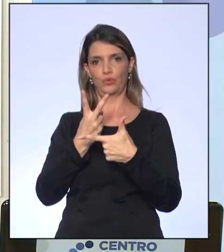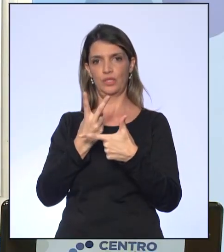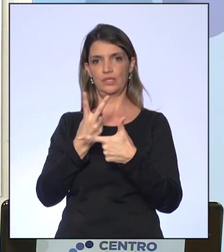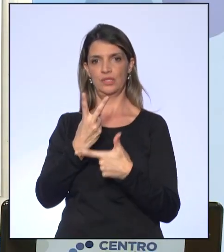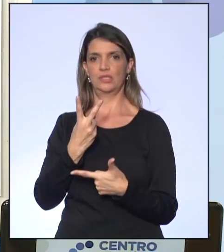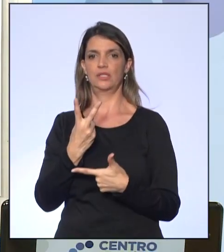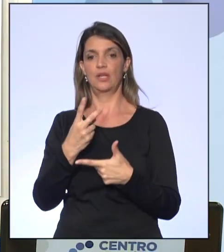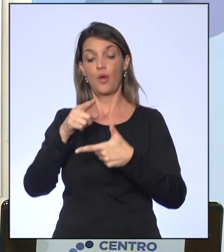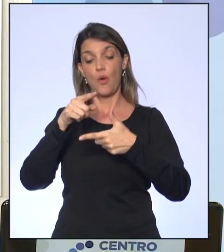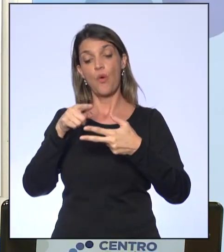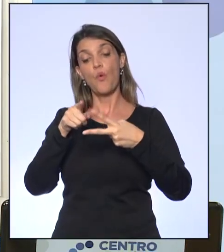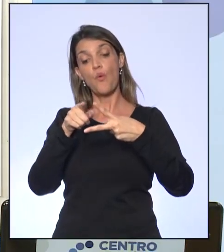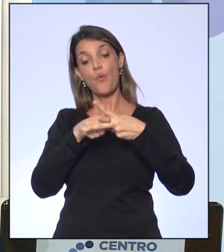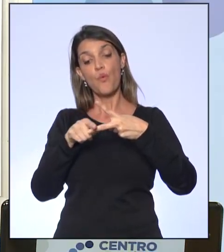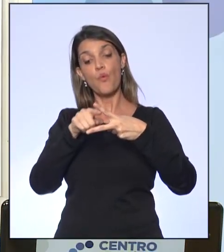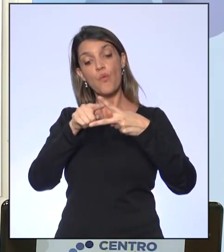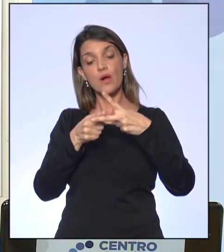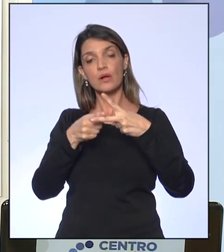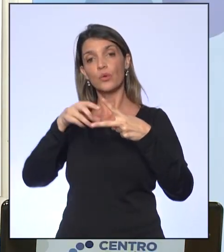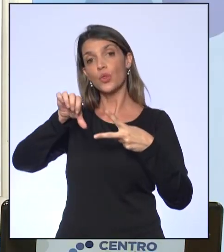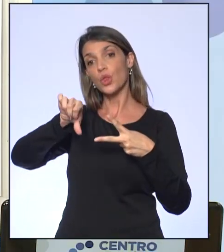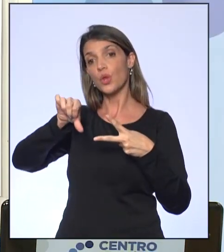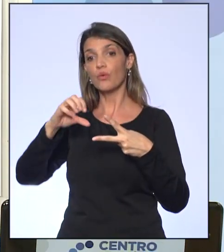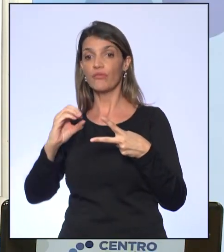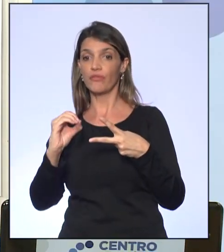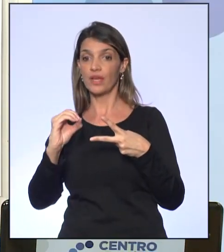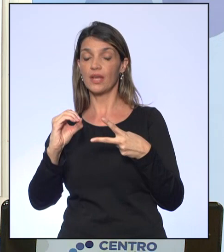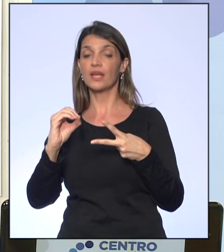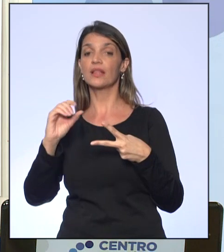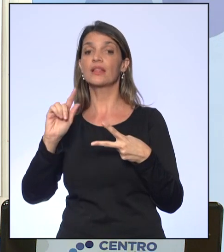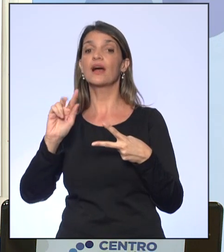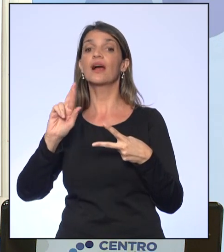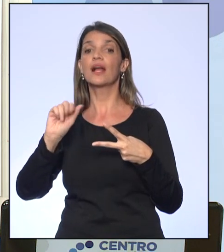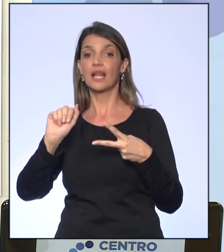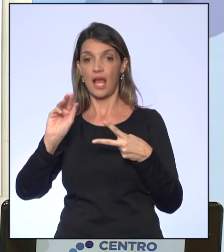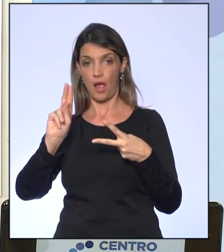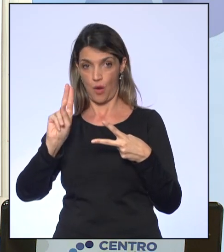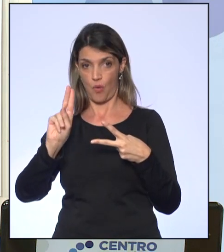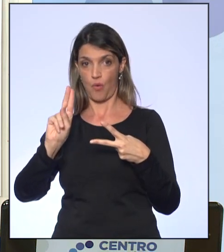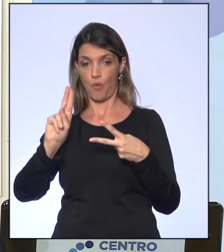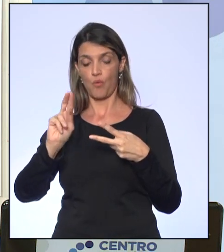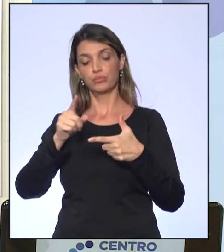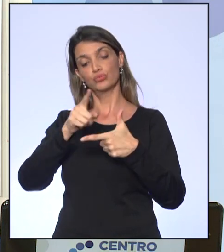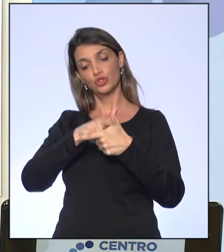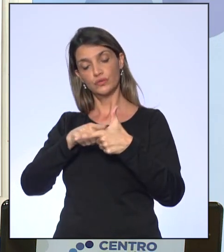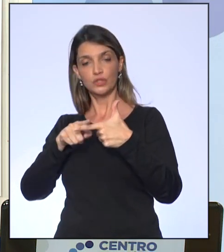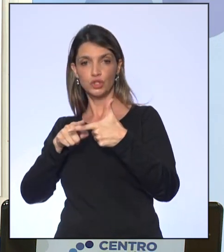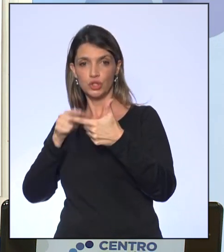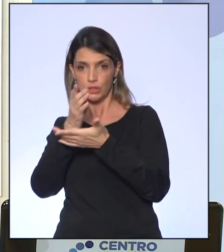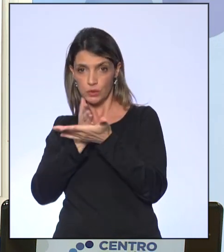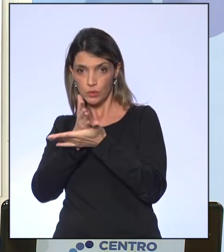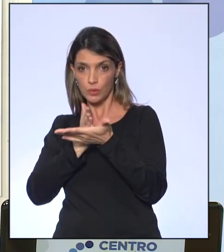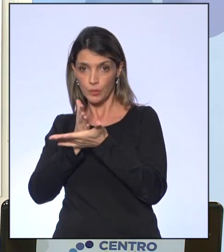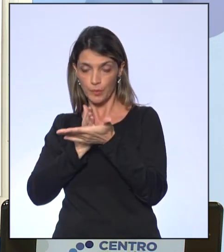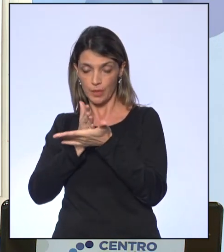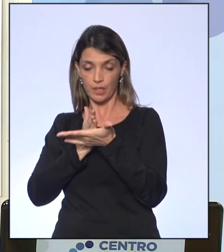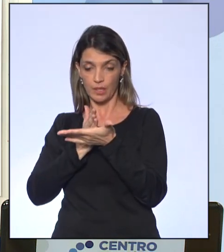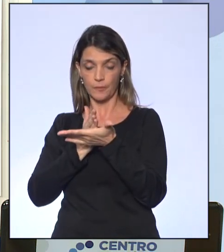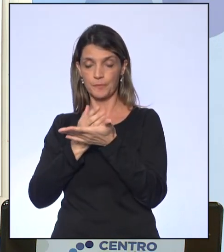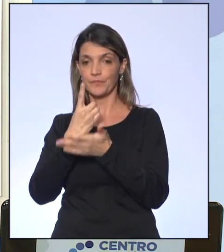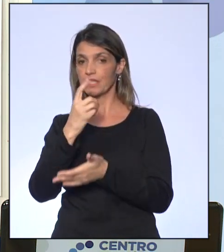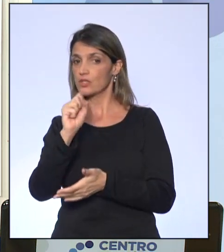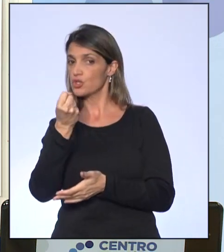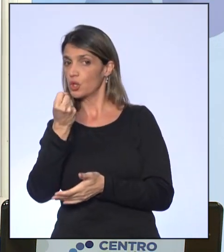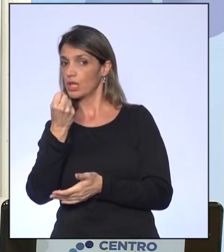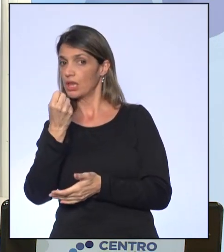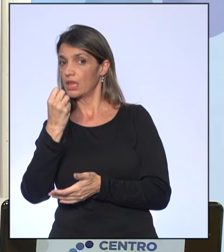de 90 graus, não é isso? 90 graus dividindo ao meio. 1/4 de volta, não é isso? Então, eu dividi ao meio. Dividir